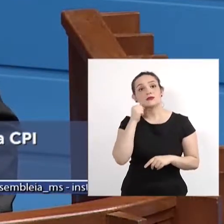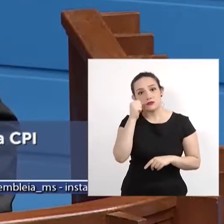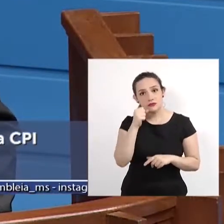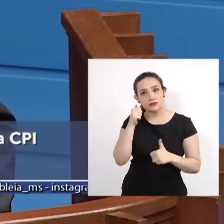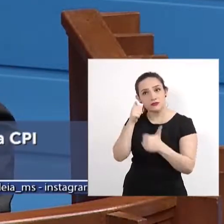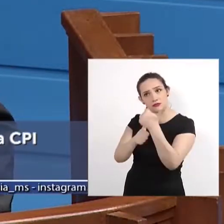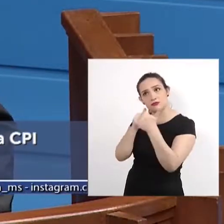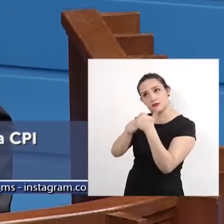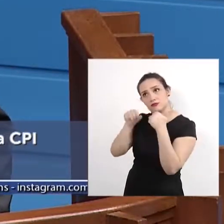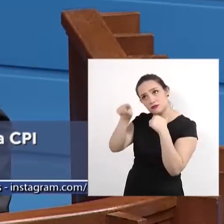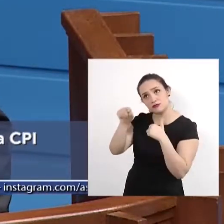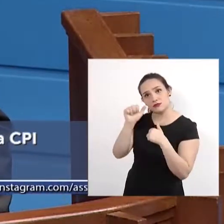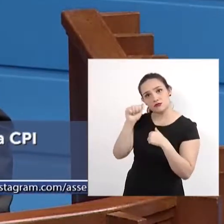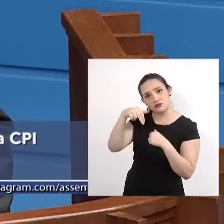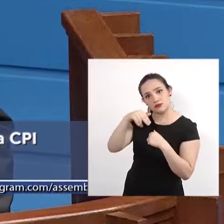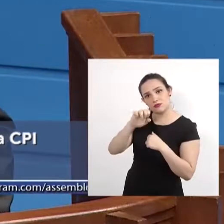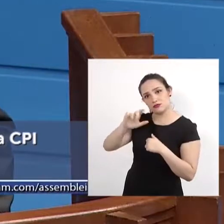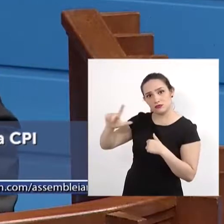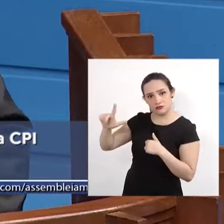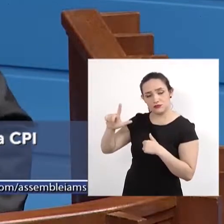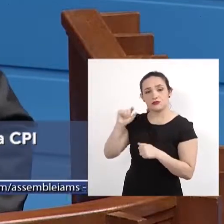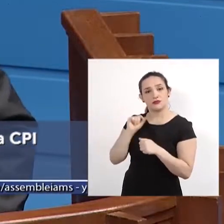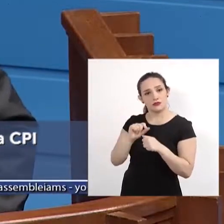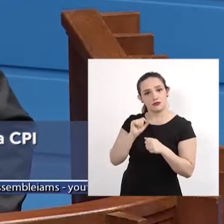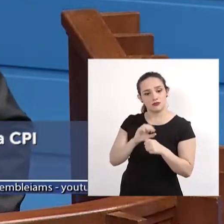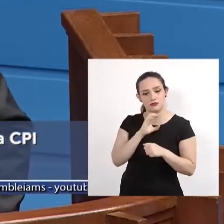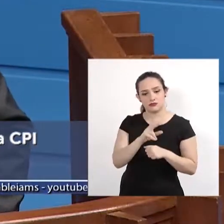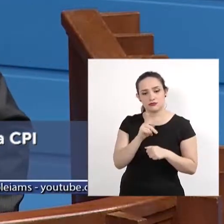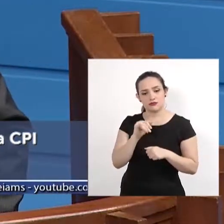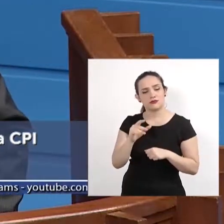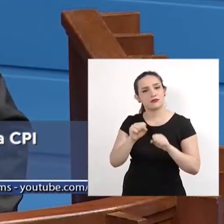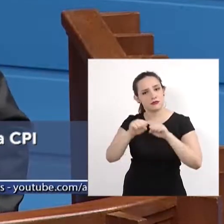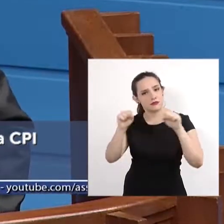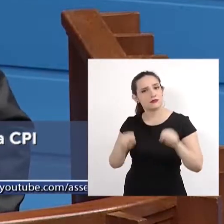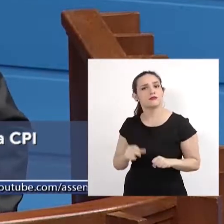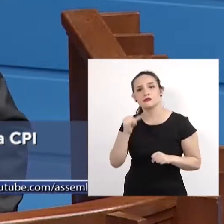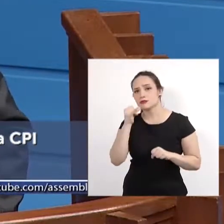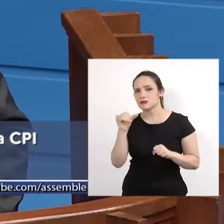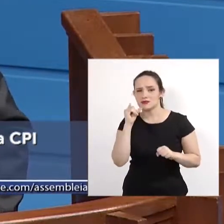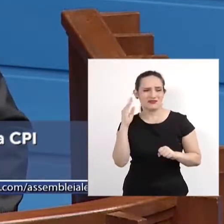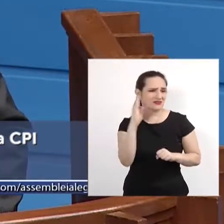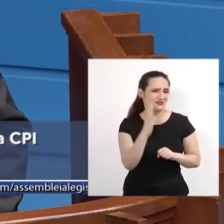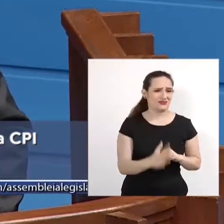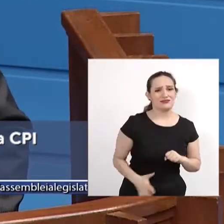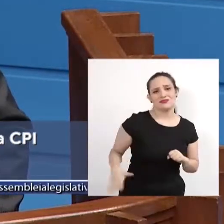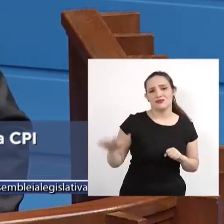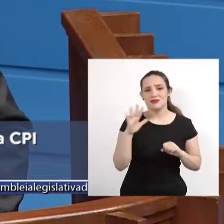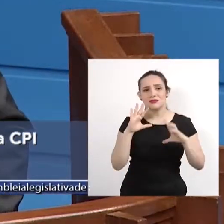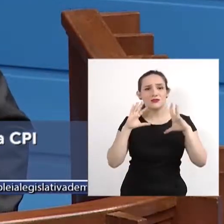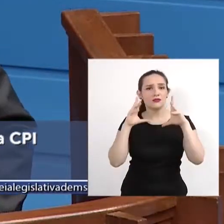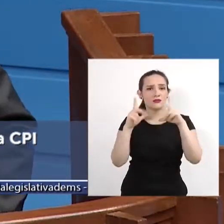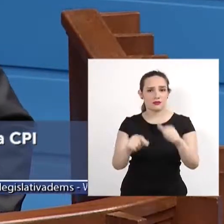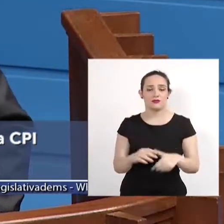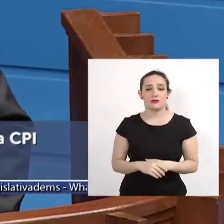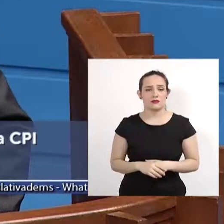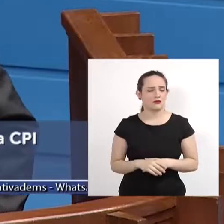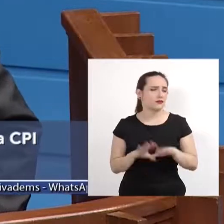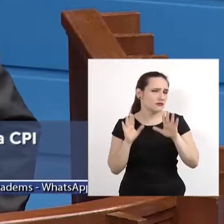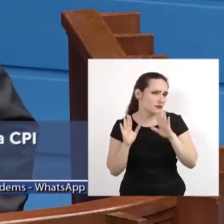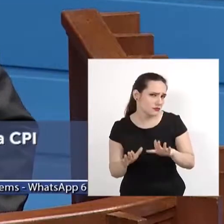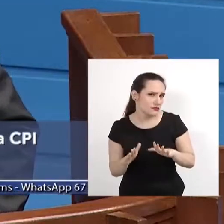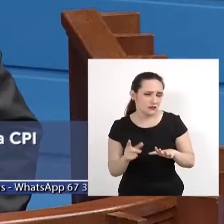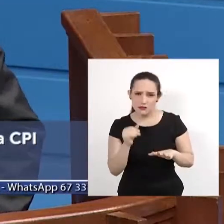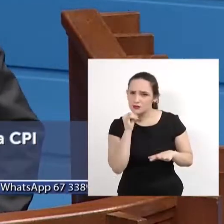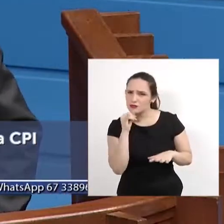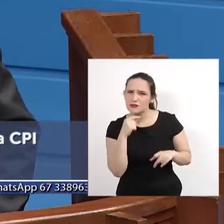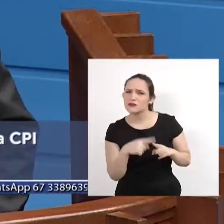ANEEL, possam fazer a CPI do sistema elétrico em nível nacional. Por que essa história de